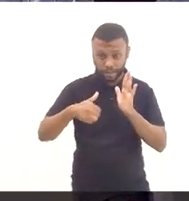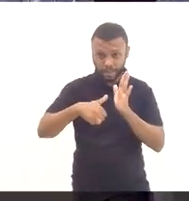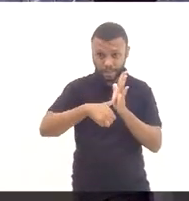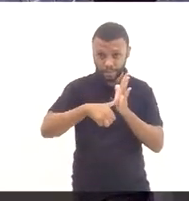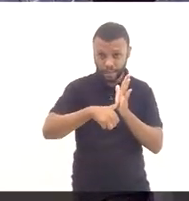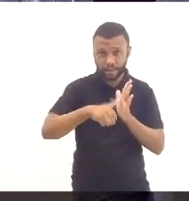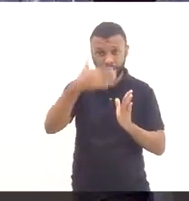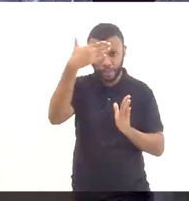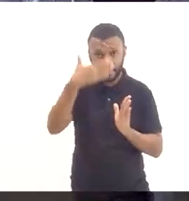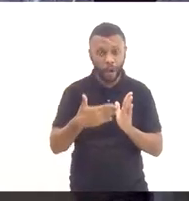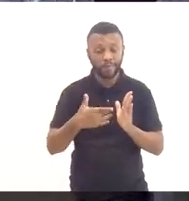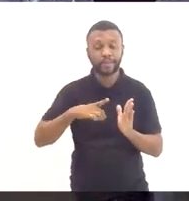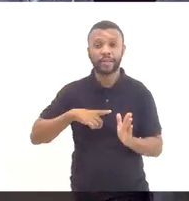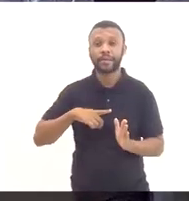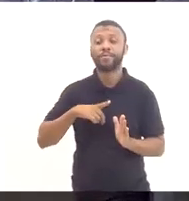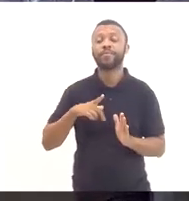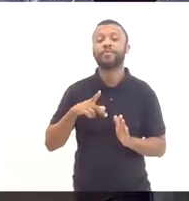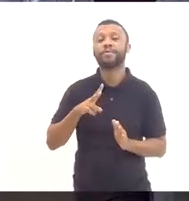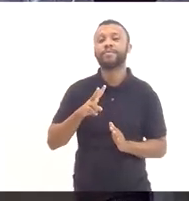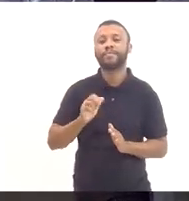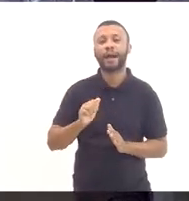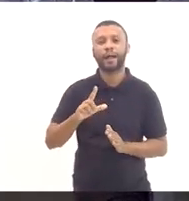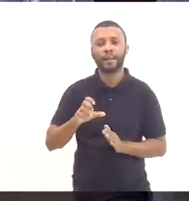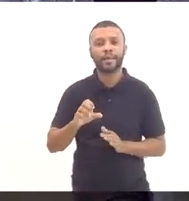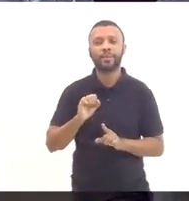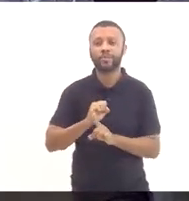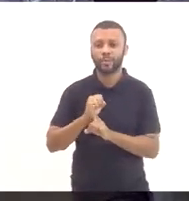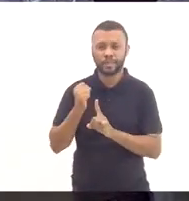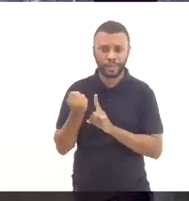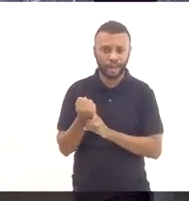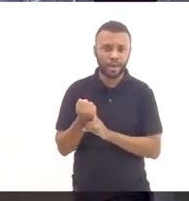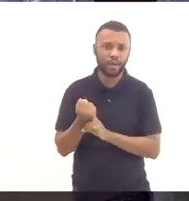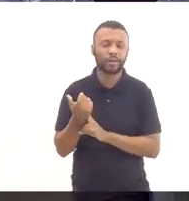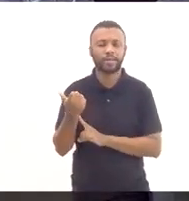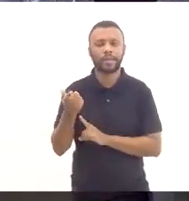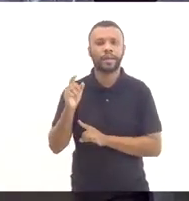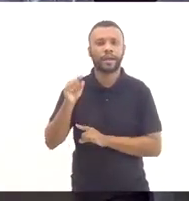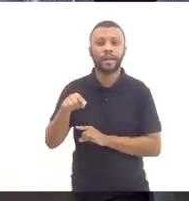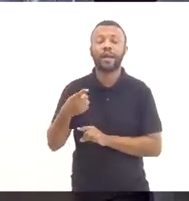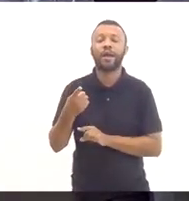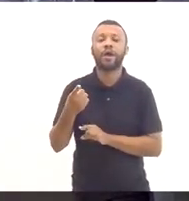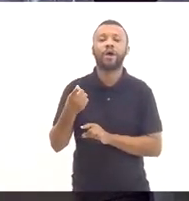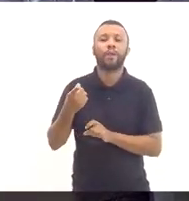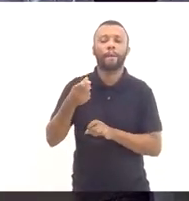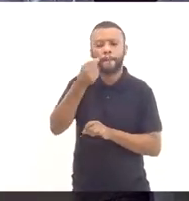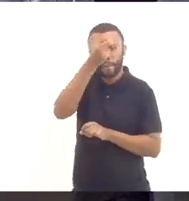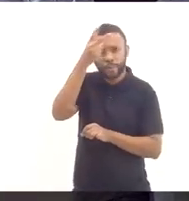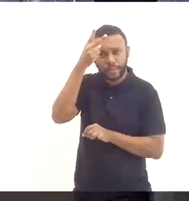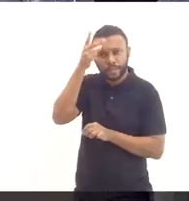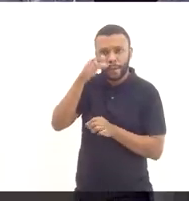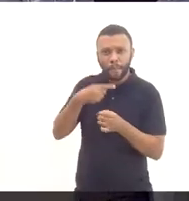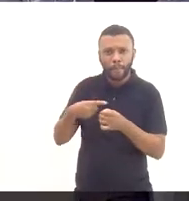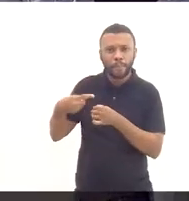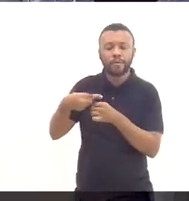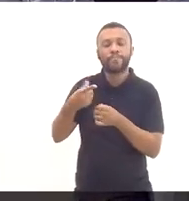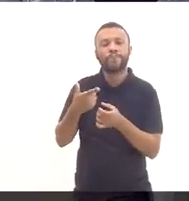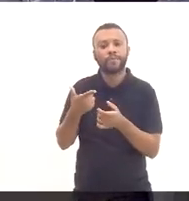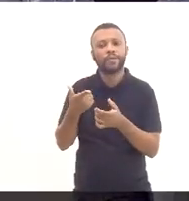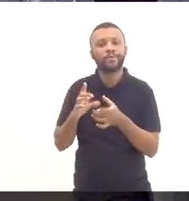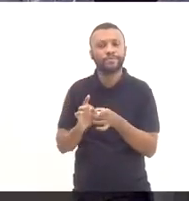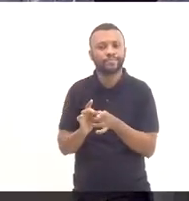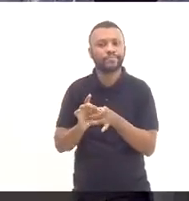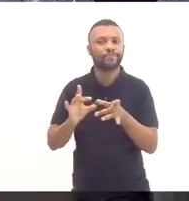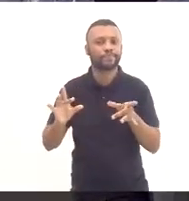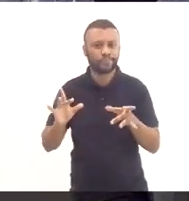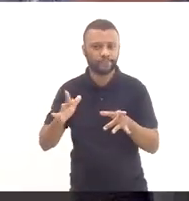ele tem ovários social o vale social ele é inteiro o intermunicipal é quando ele foi emitido foi como doente